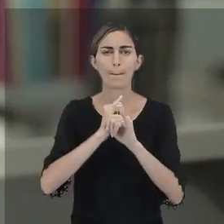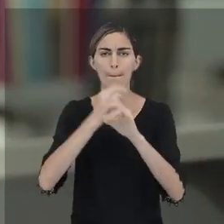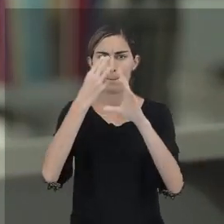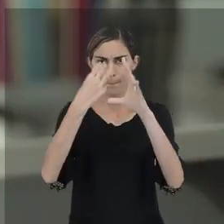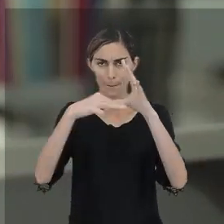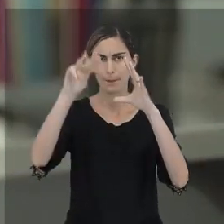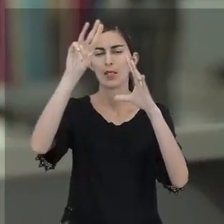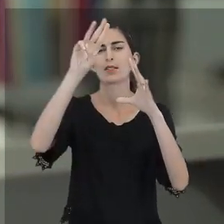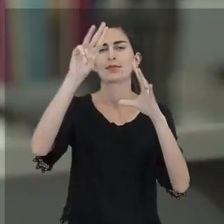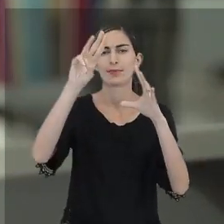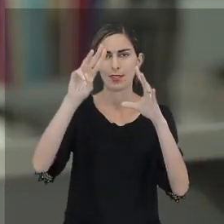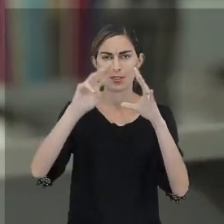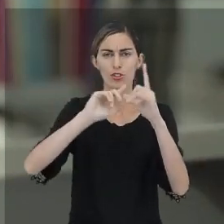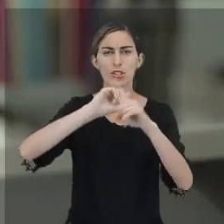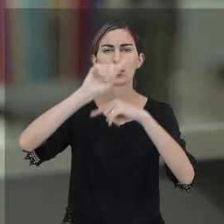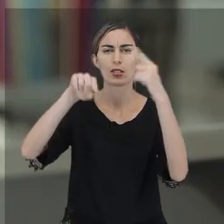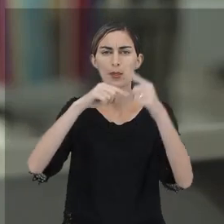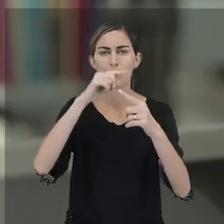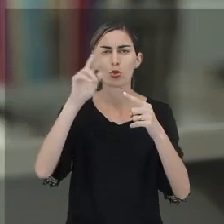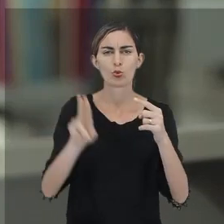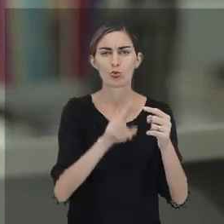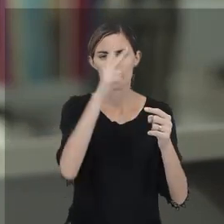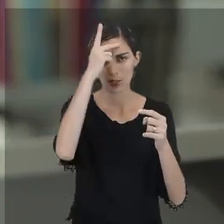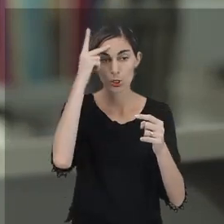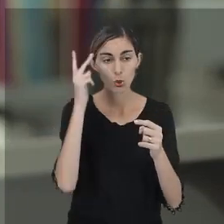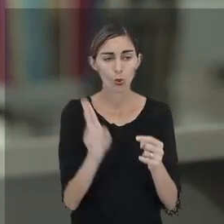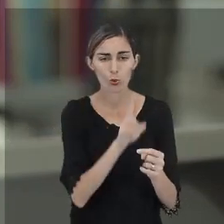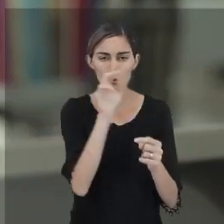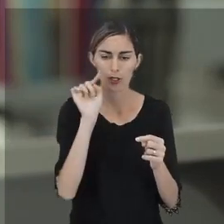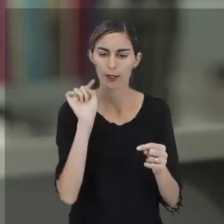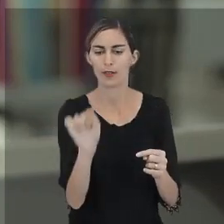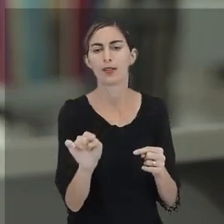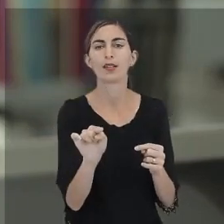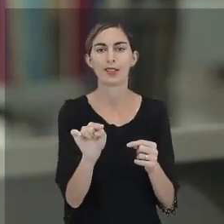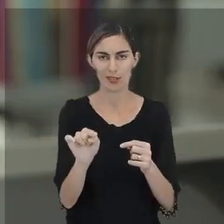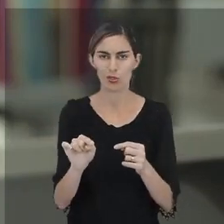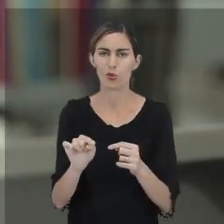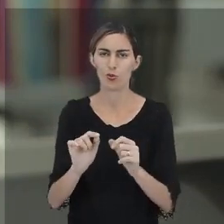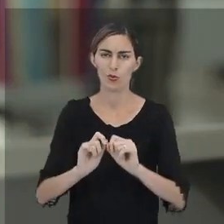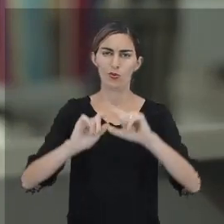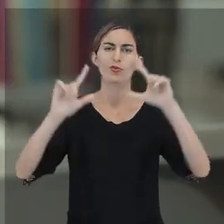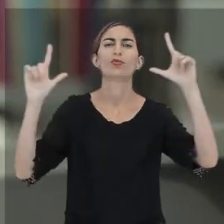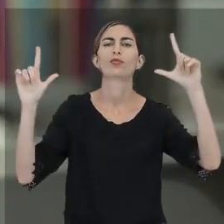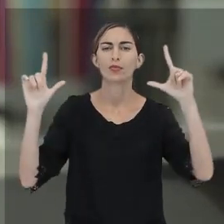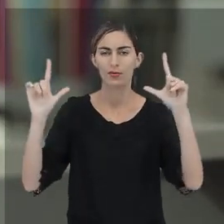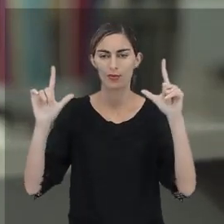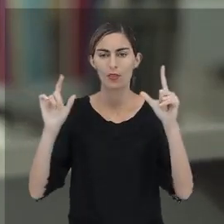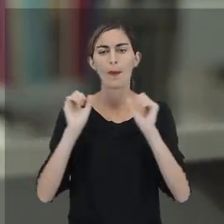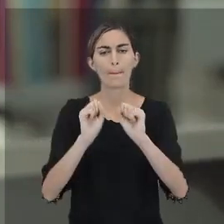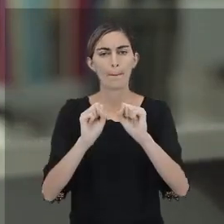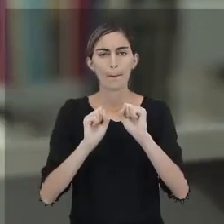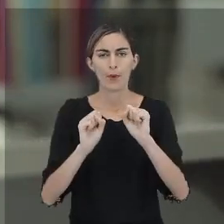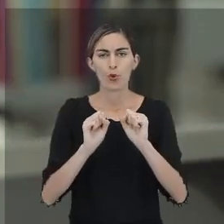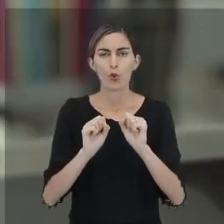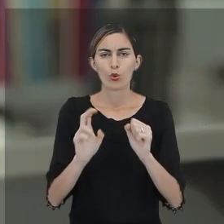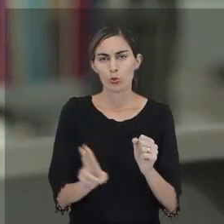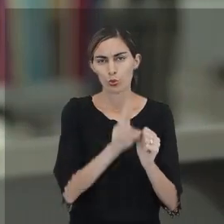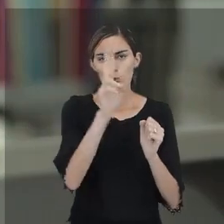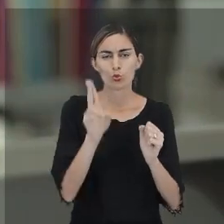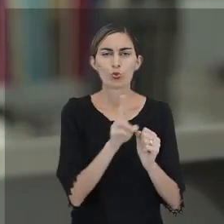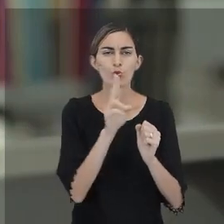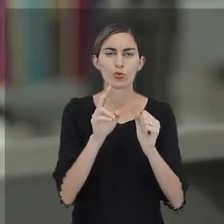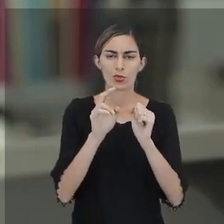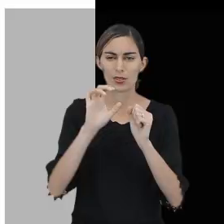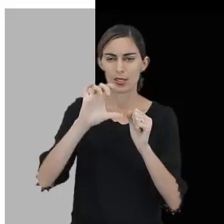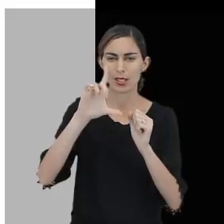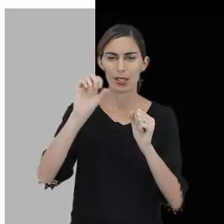homem uma mensagem depois que o usuário fizer um determinado a ação que clicar no botão que acessam a imagem então você pode fazer o uso dessa